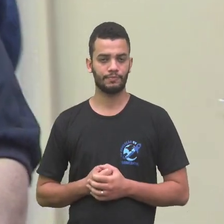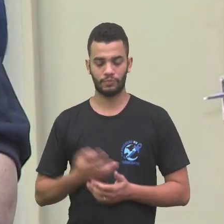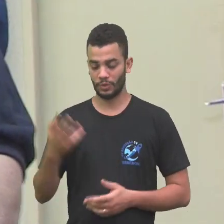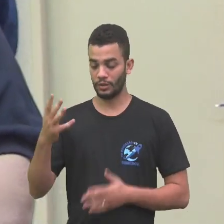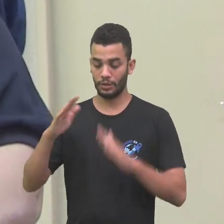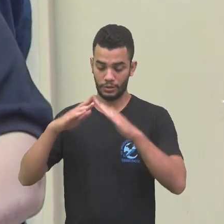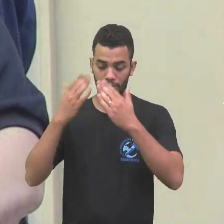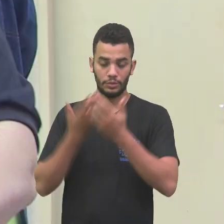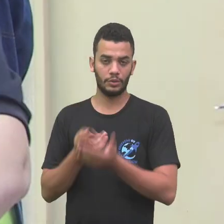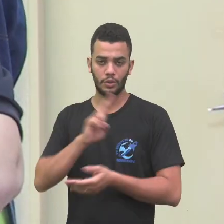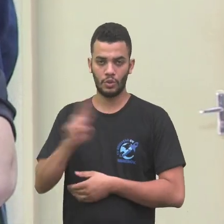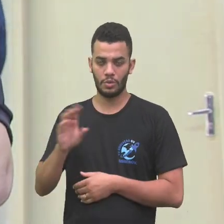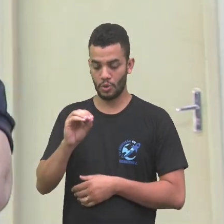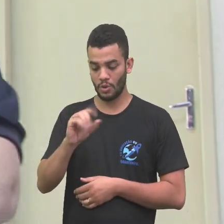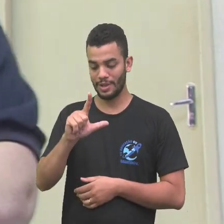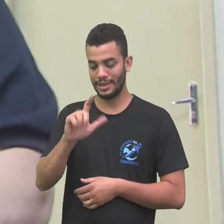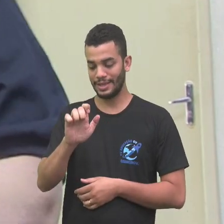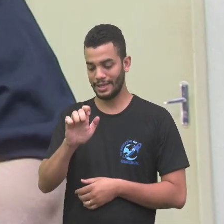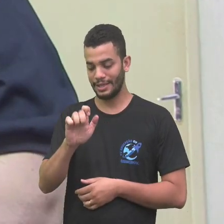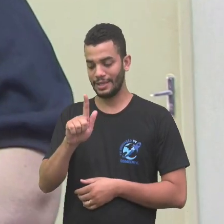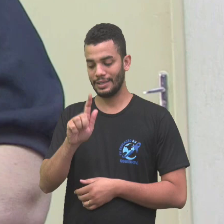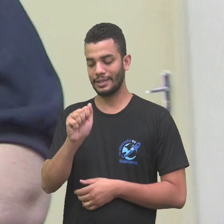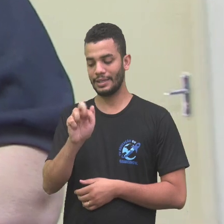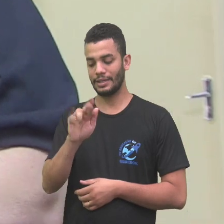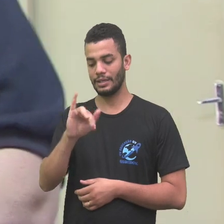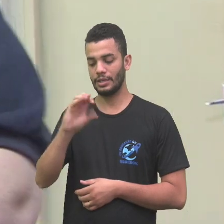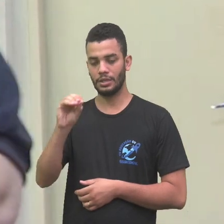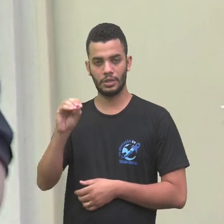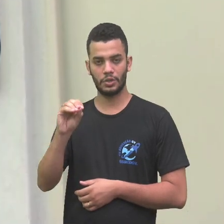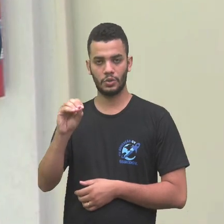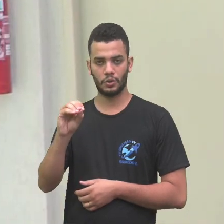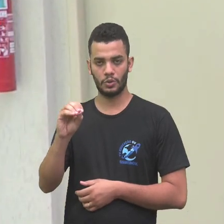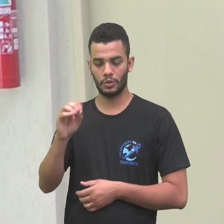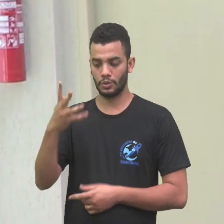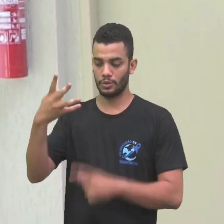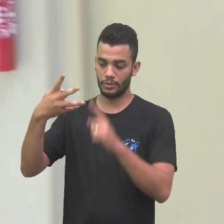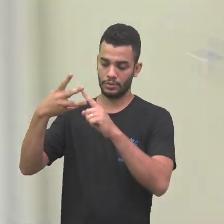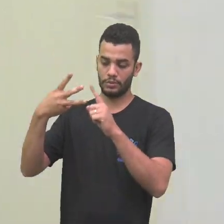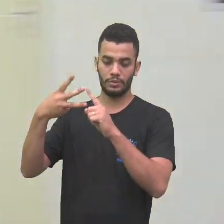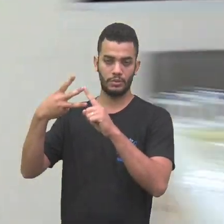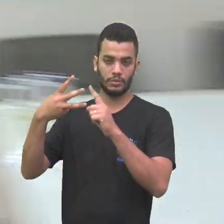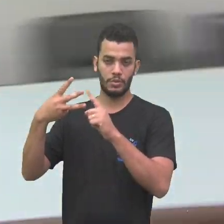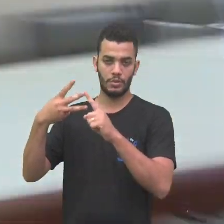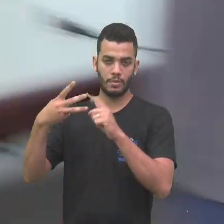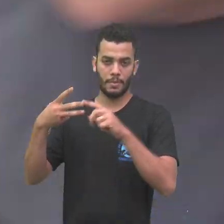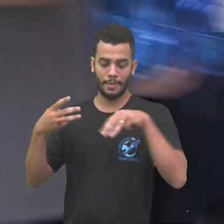Municipal Olegário Maciel, Matheus Coelho Nascimento.